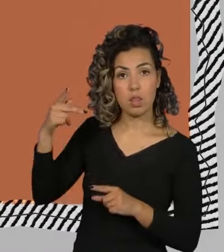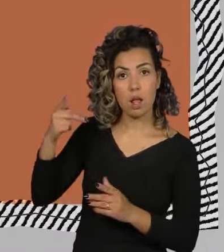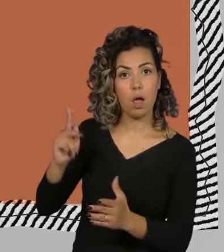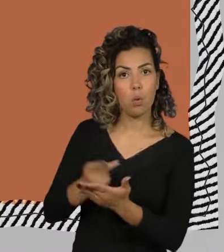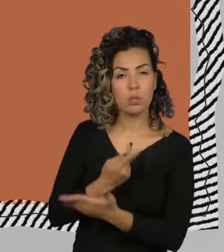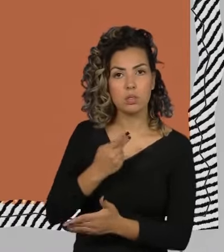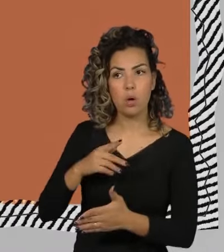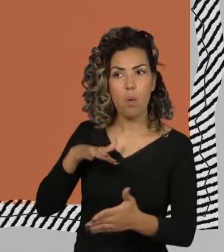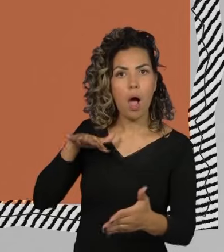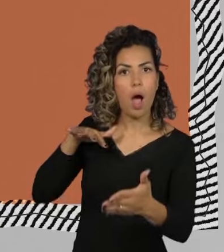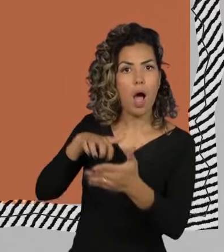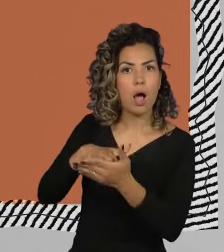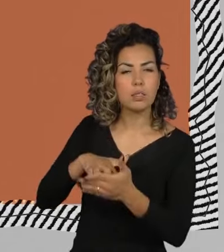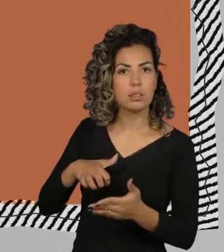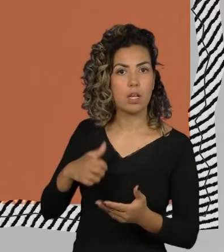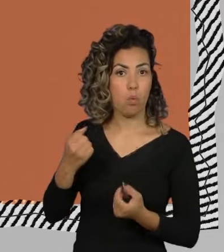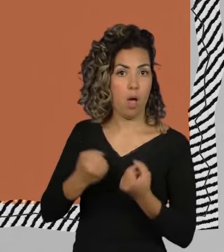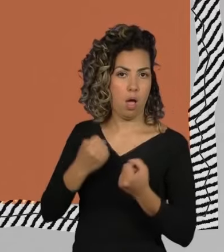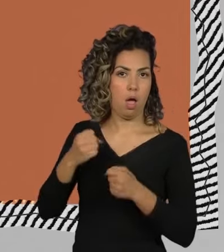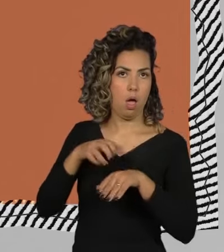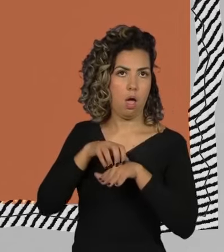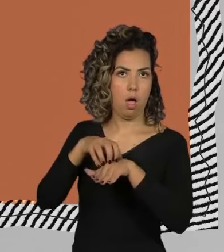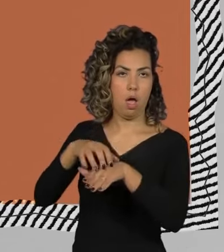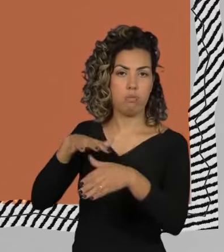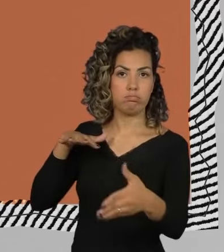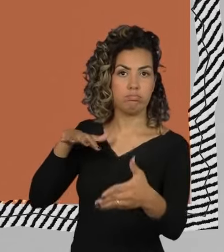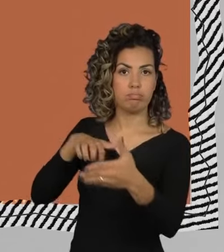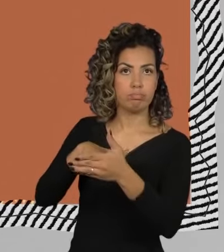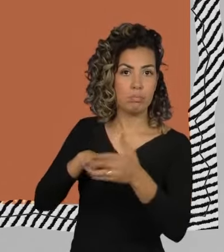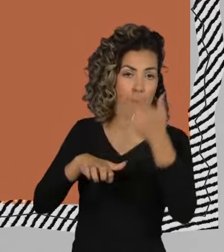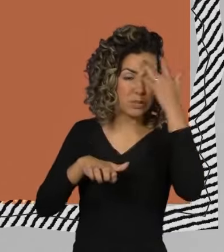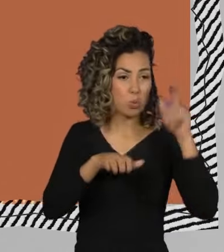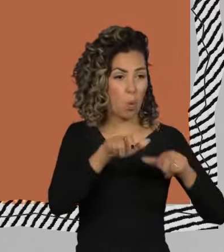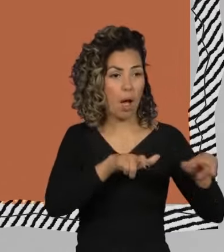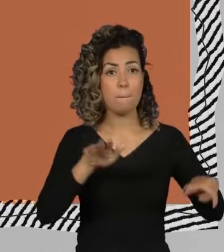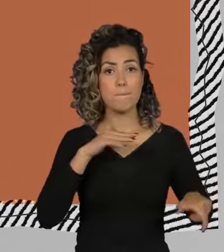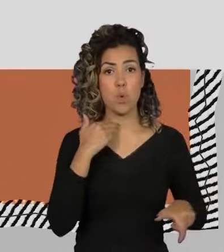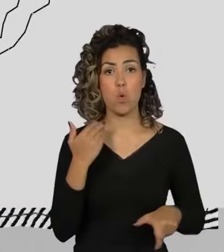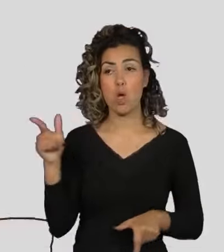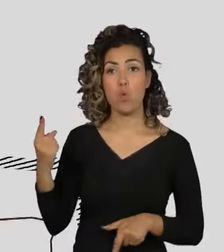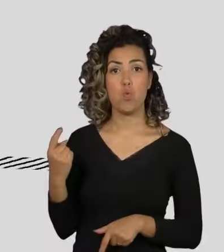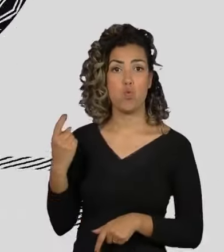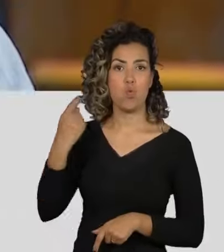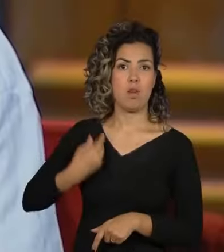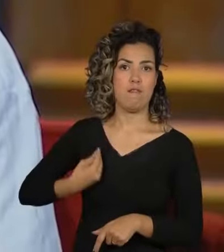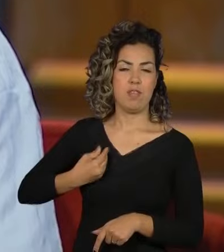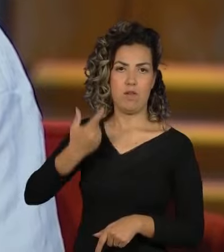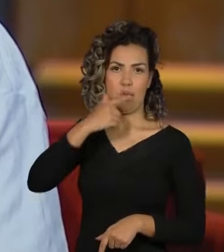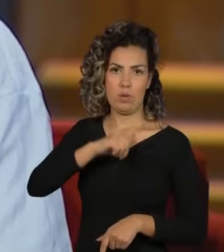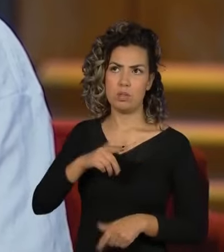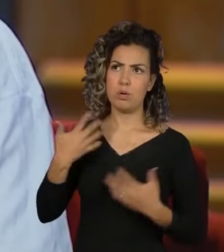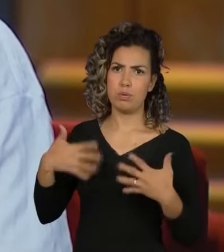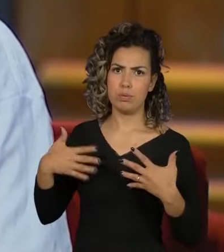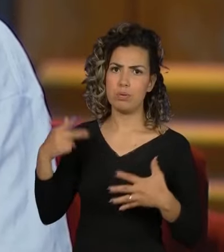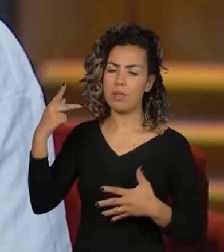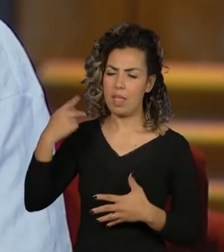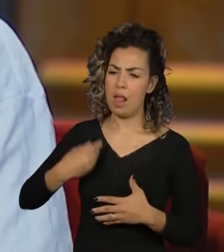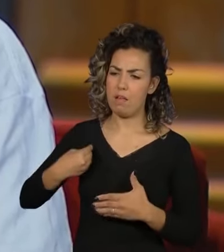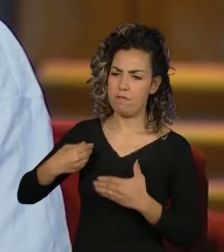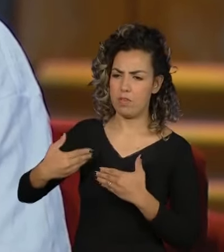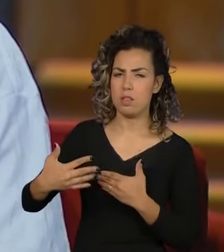única que sobreviveu desse acidente de carro de carro e ela é iluminada sabe então ela tem um propósito de vida muito grande